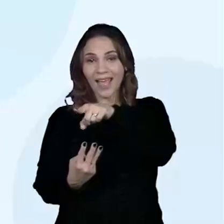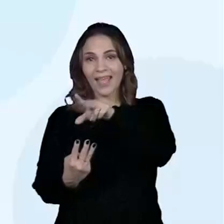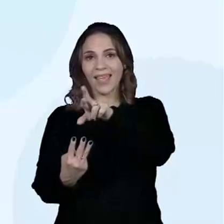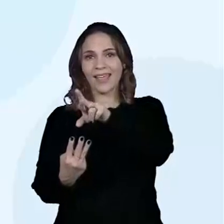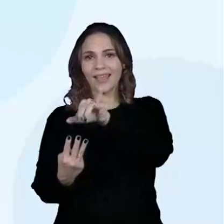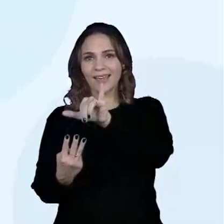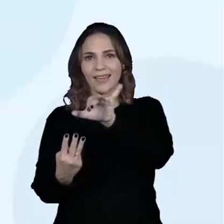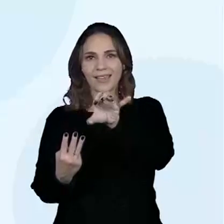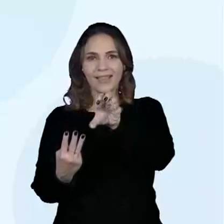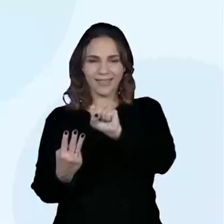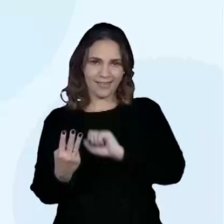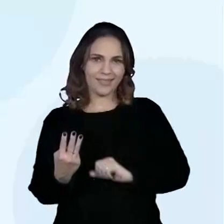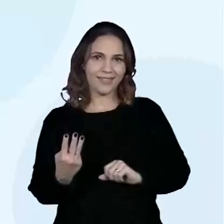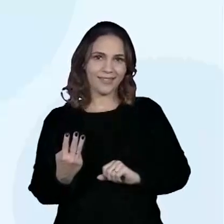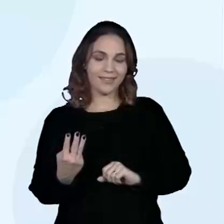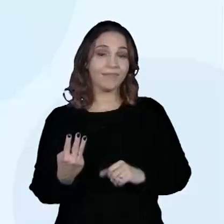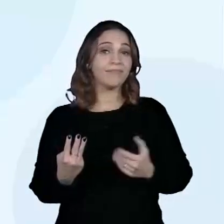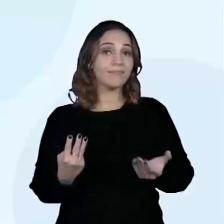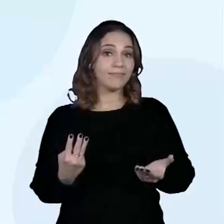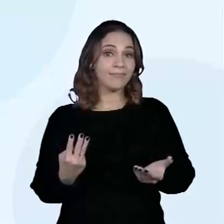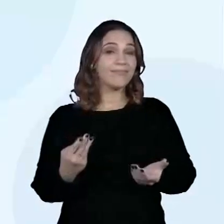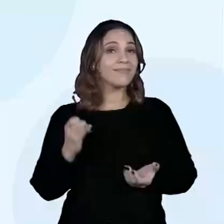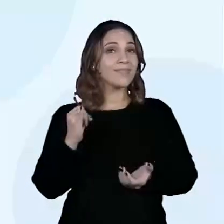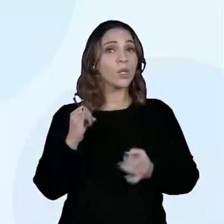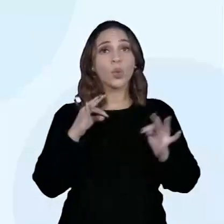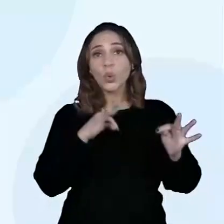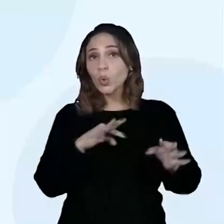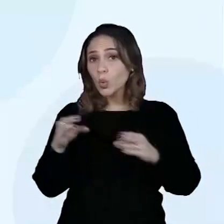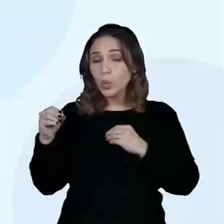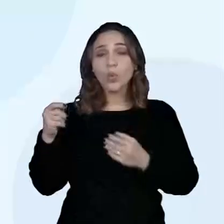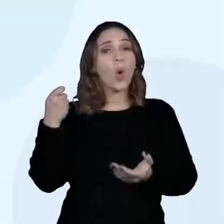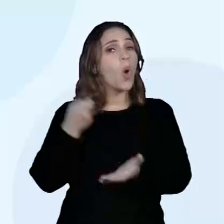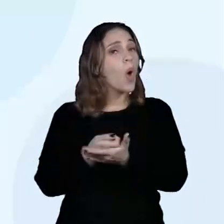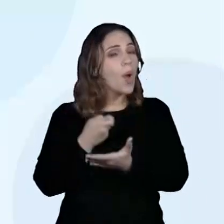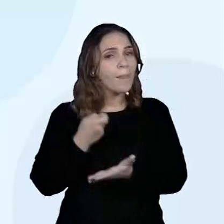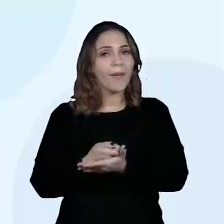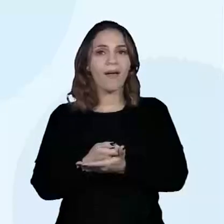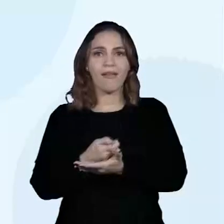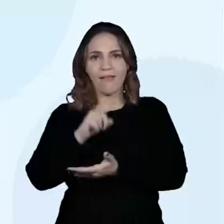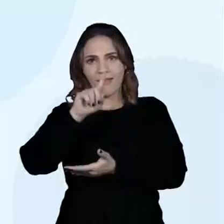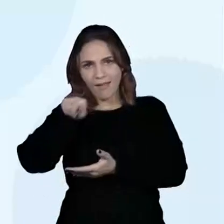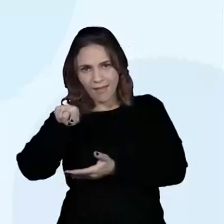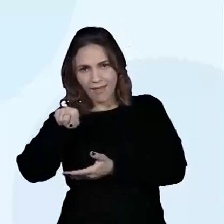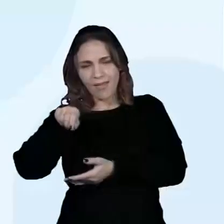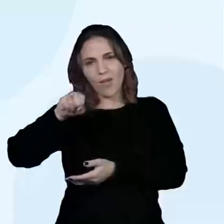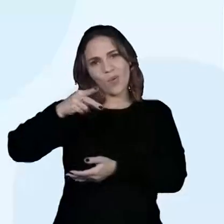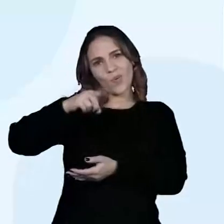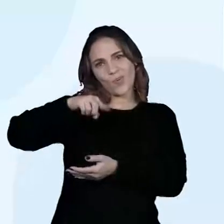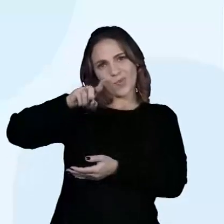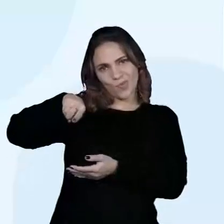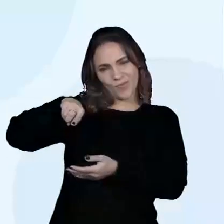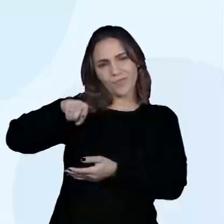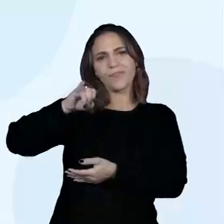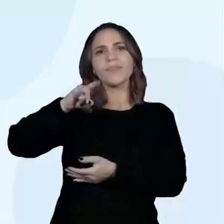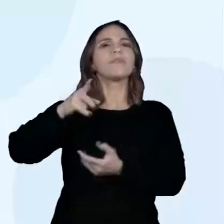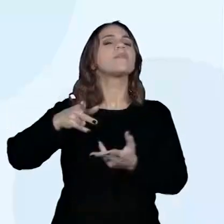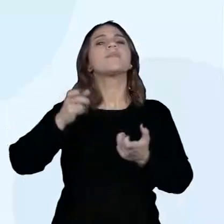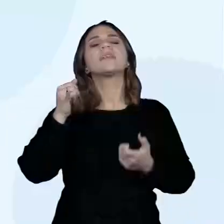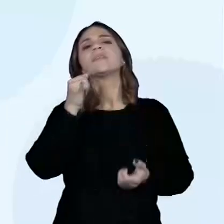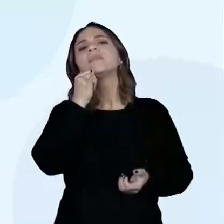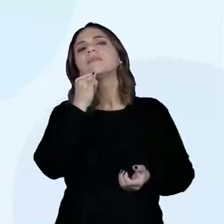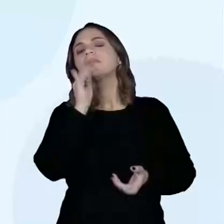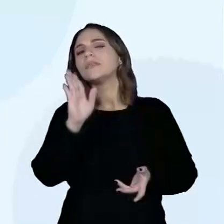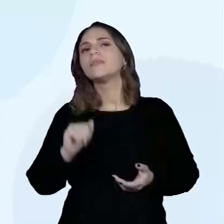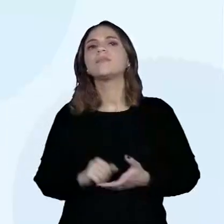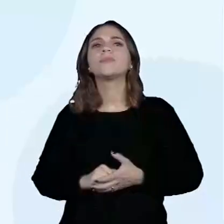Se são todas proparoxítonas acentuadas, todas as vezes que vocês perceberem que... Vou pegar uma palavra, vou